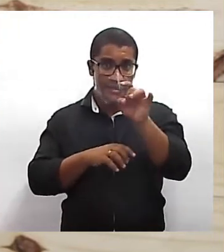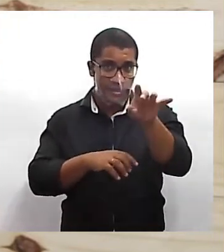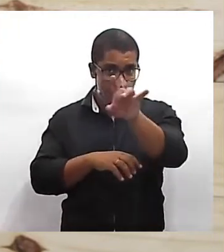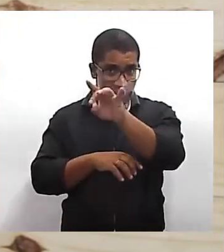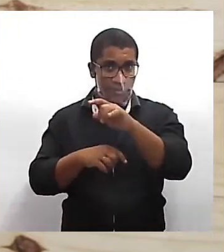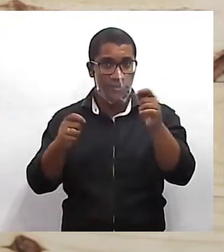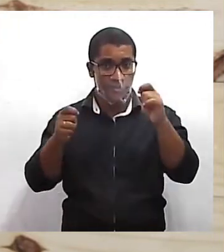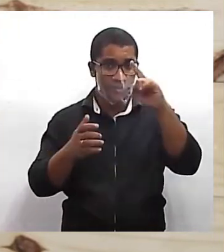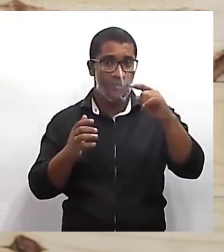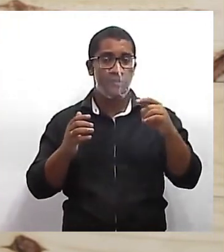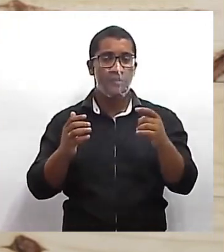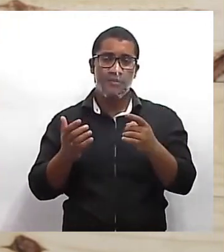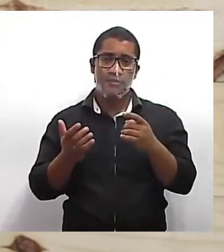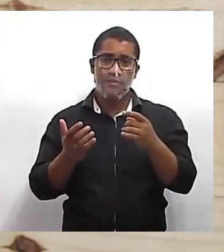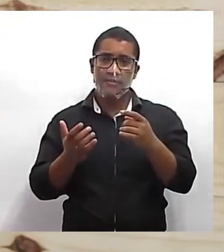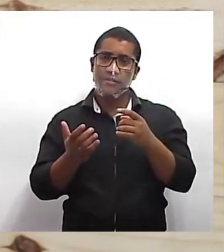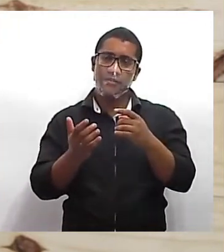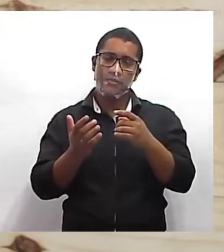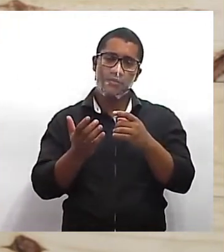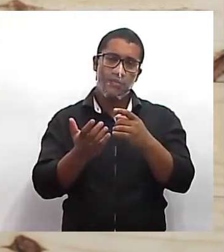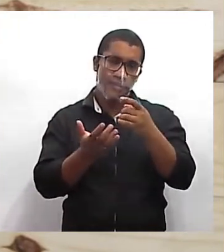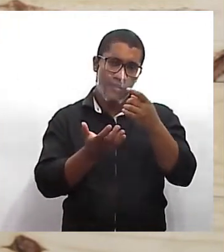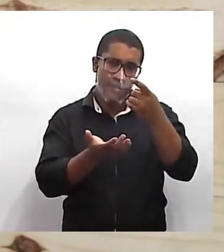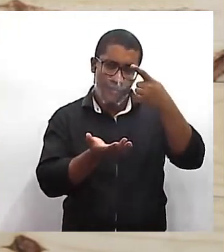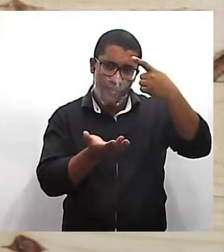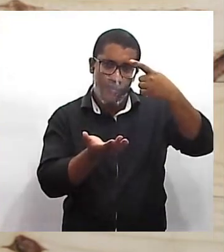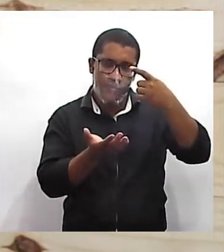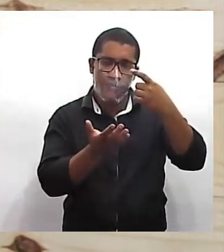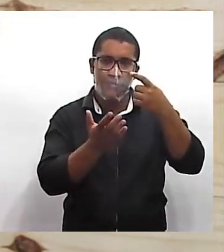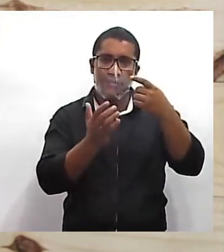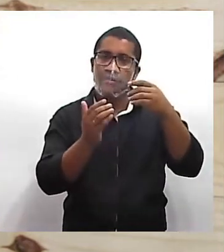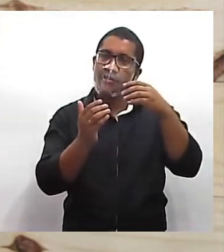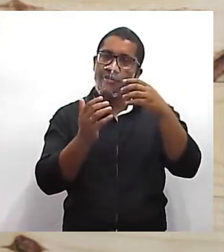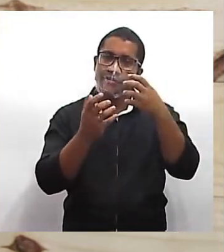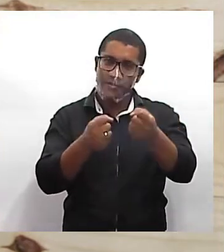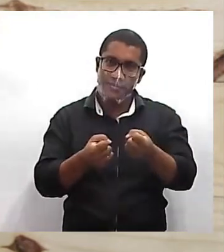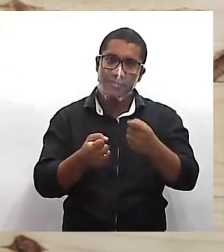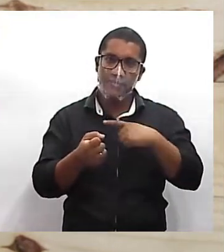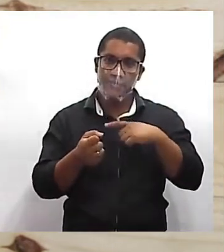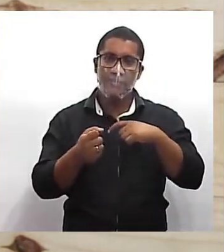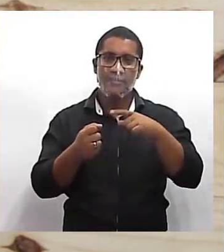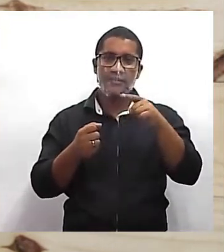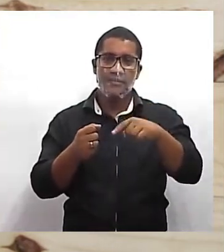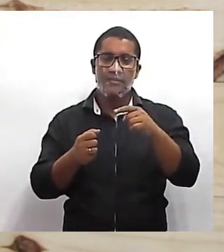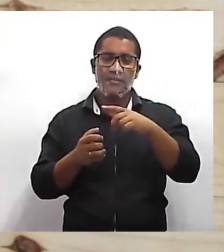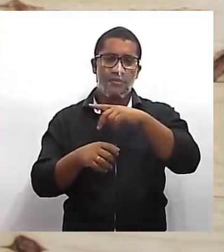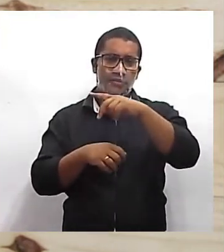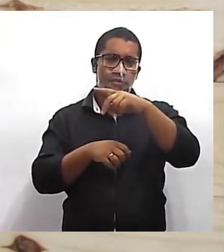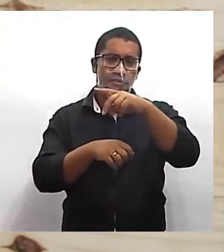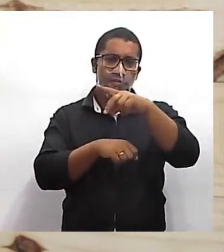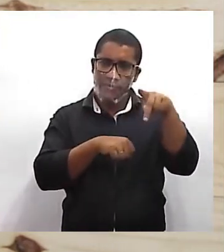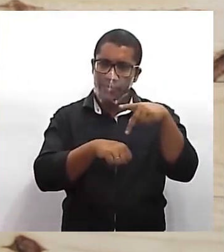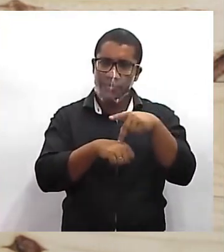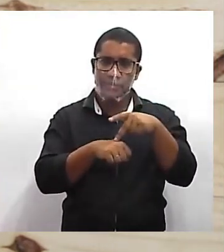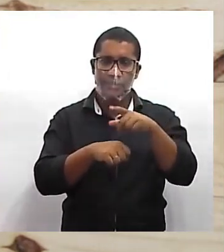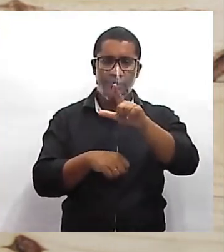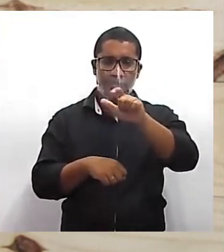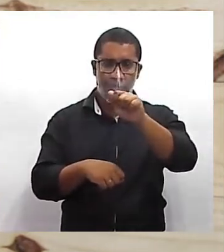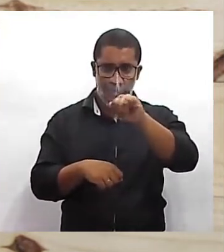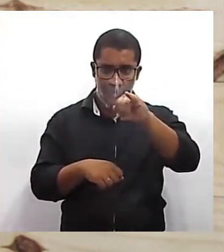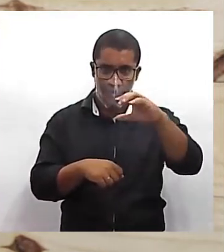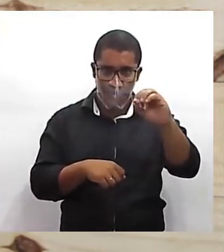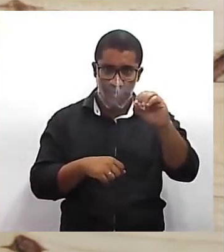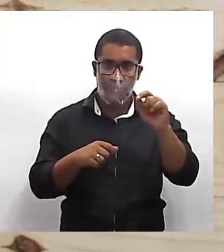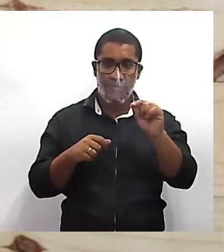passamos a defender, por exemplo, o Estado laico. O que é o Estado laico? É um Estado que abraça, congrega e convive com todas as formas